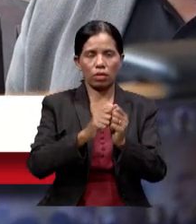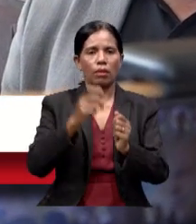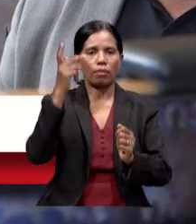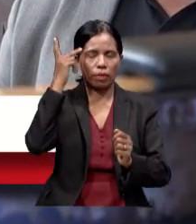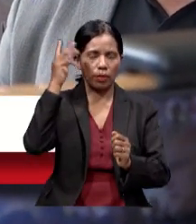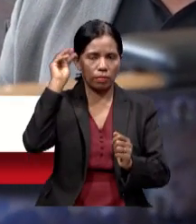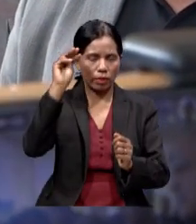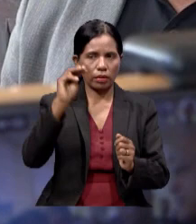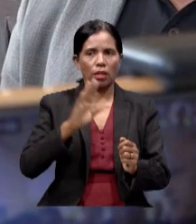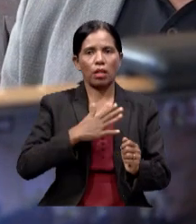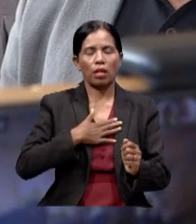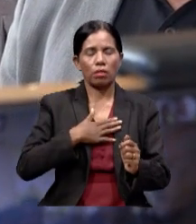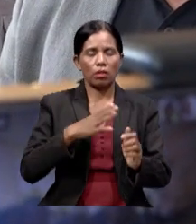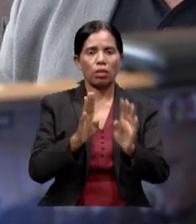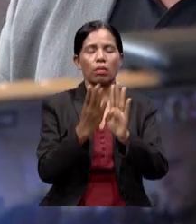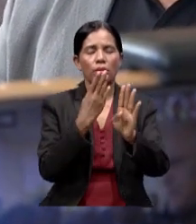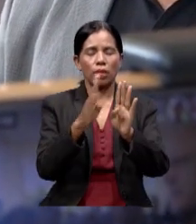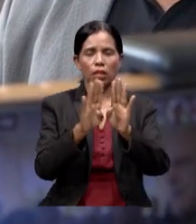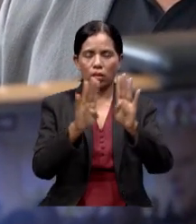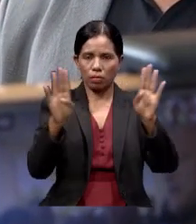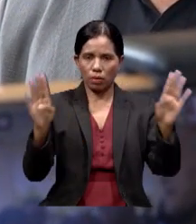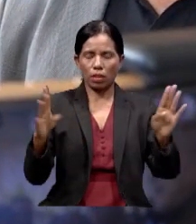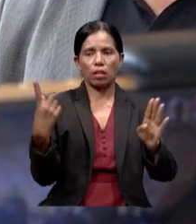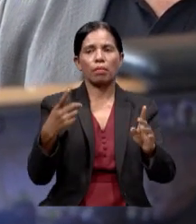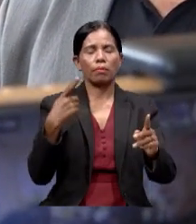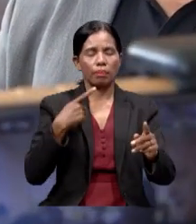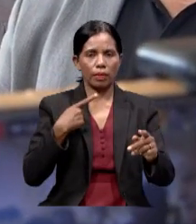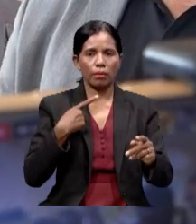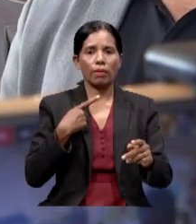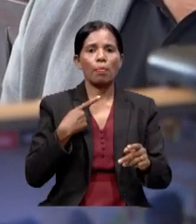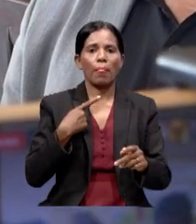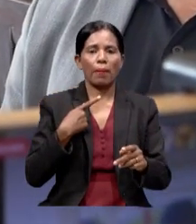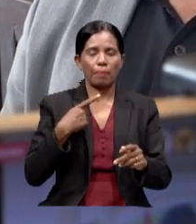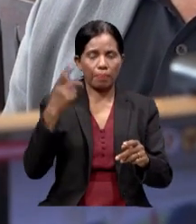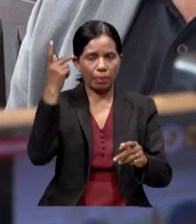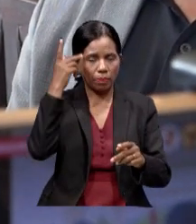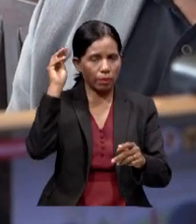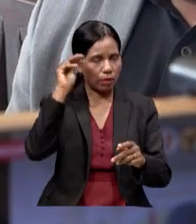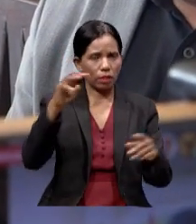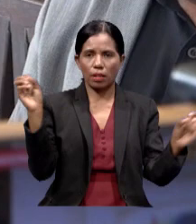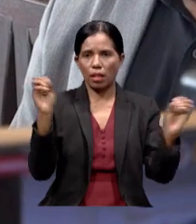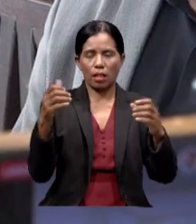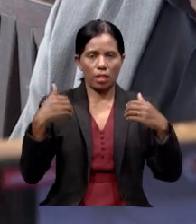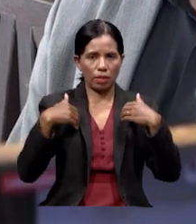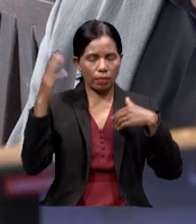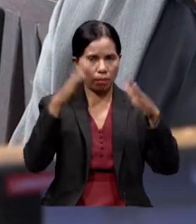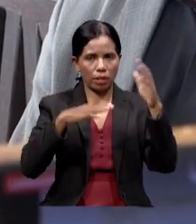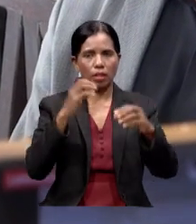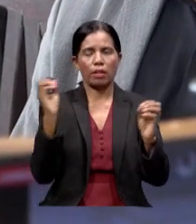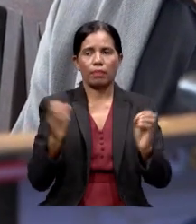primeiro-ministro, ma cano armata sempre loke, enquanto primeiro-ministro, la ia problema ida ne. Aula ia assunto